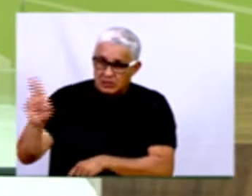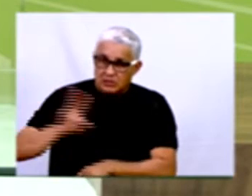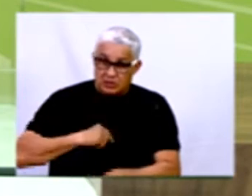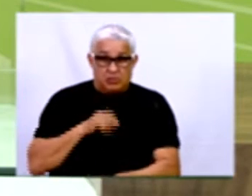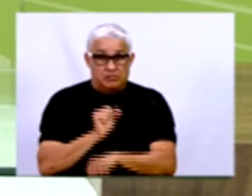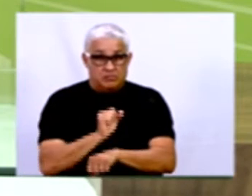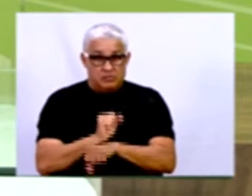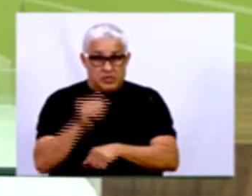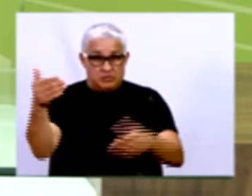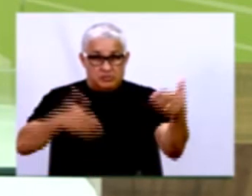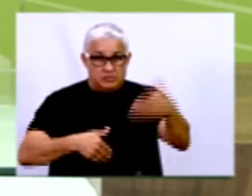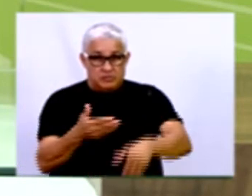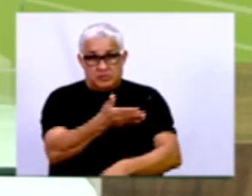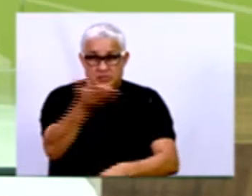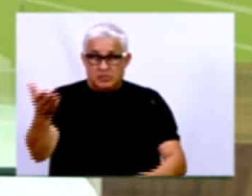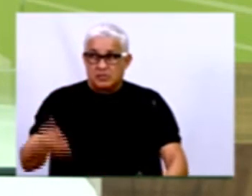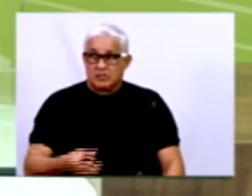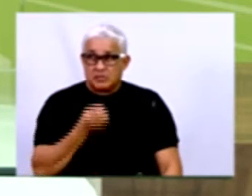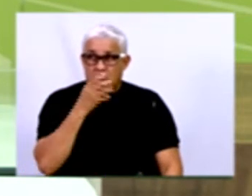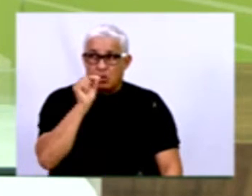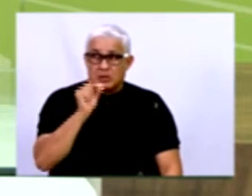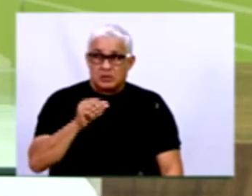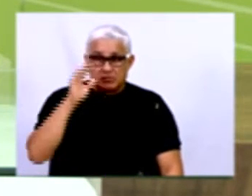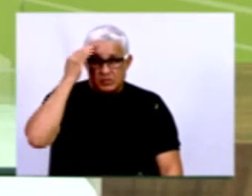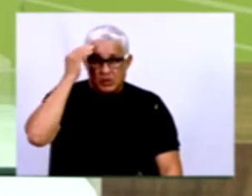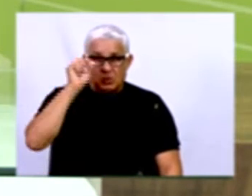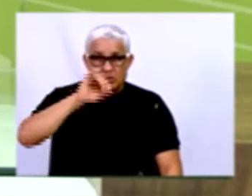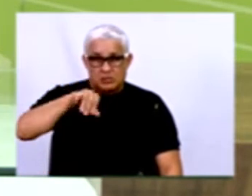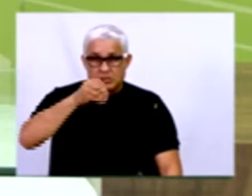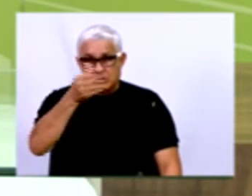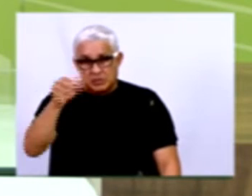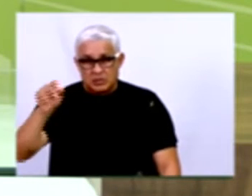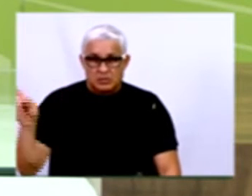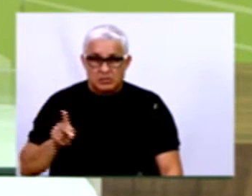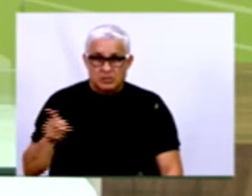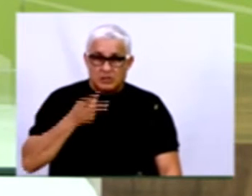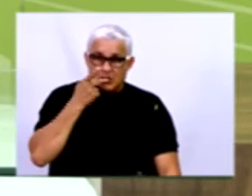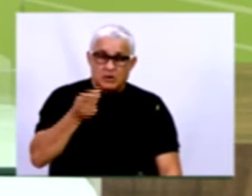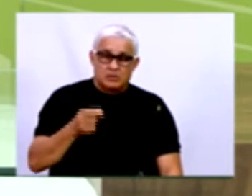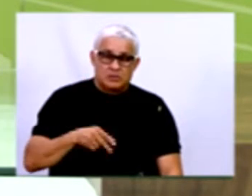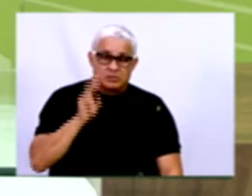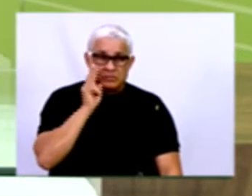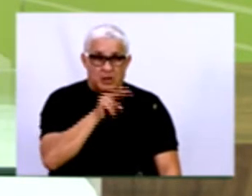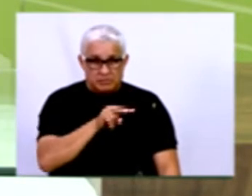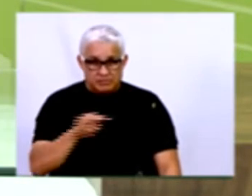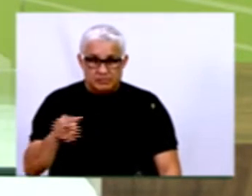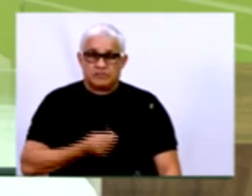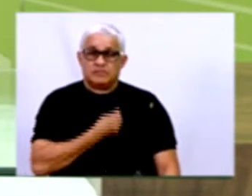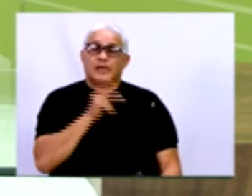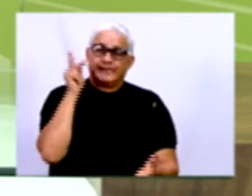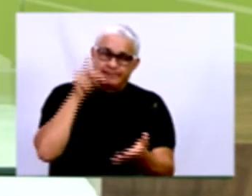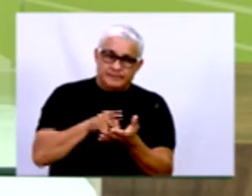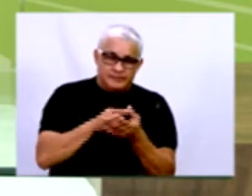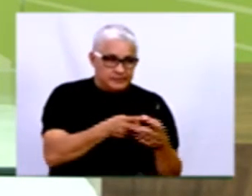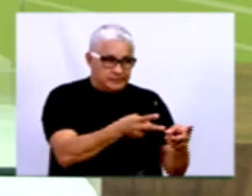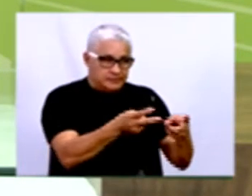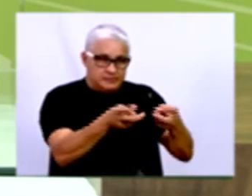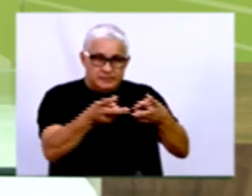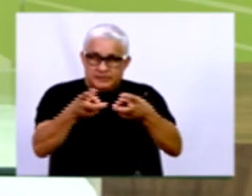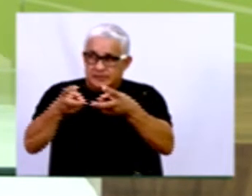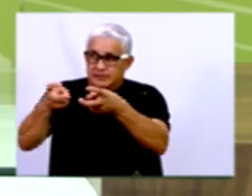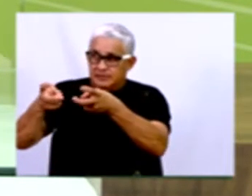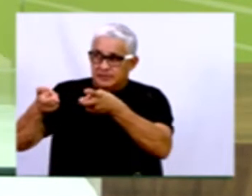assim, a participação de vocês. É bom compreender isso que o professor João falou. A gente vê aí, na nossa vida real, a gente percebe que